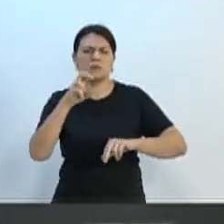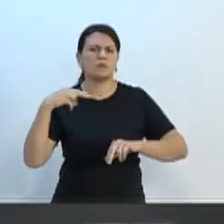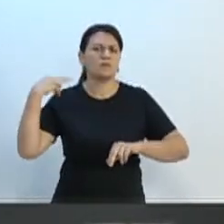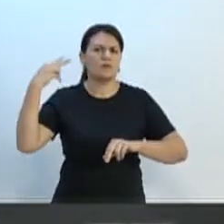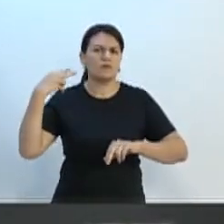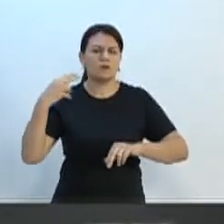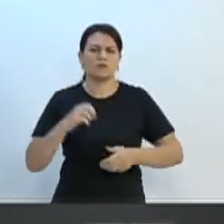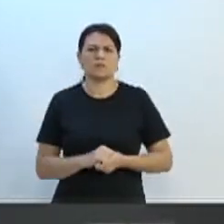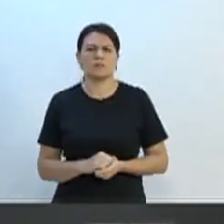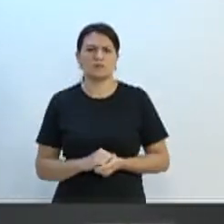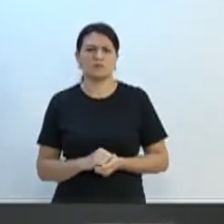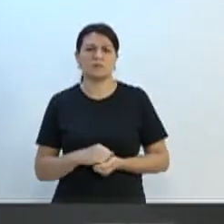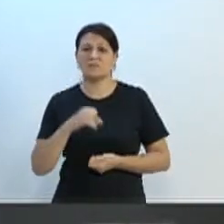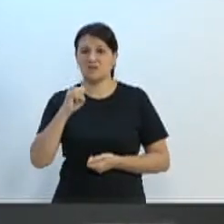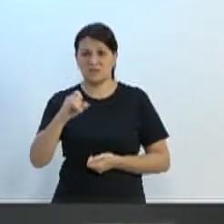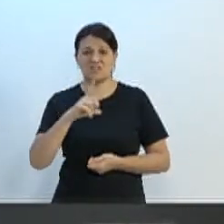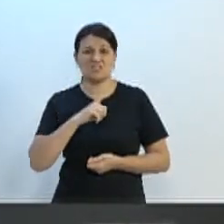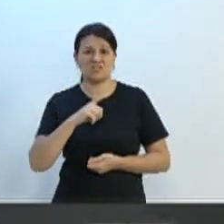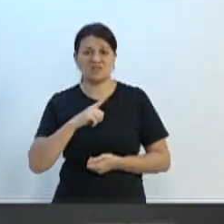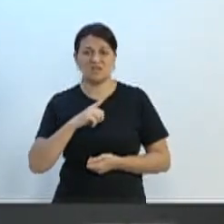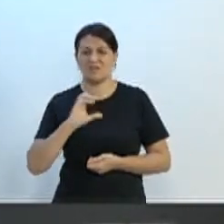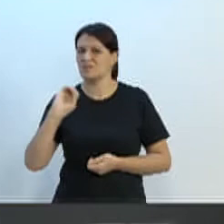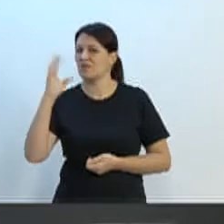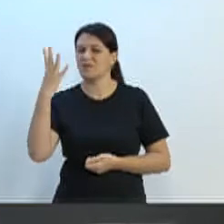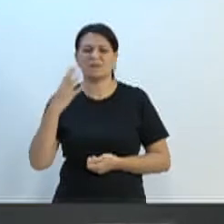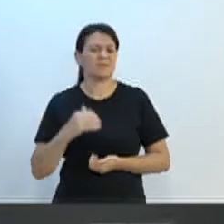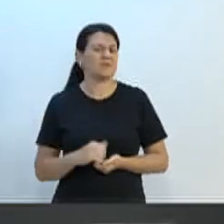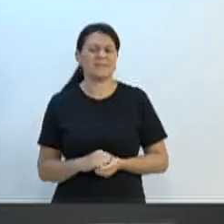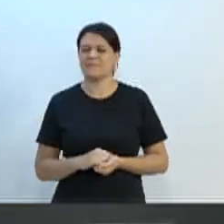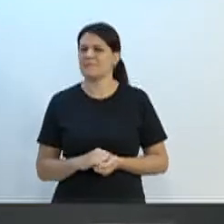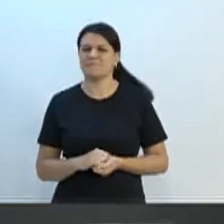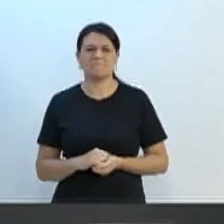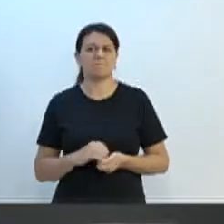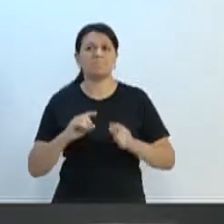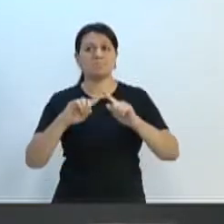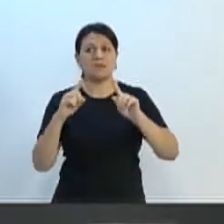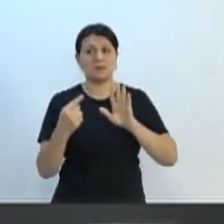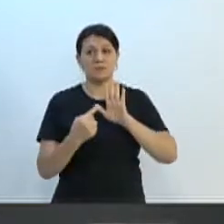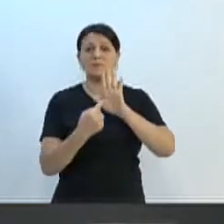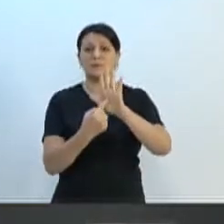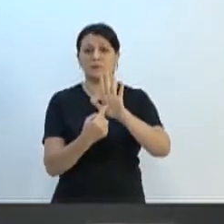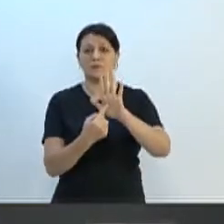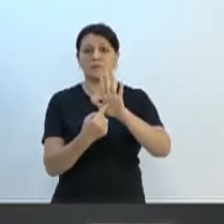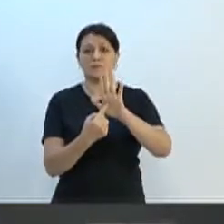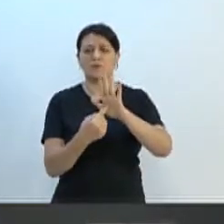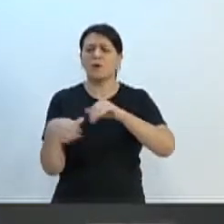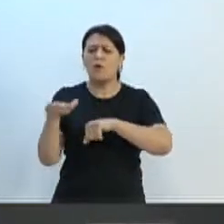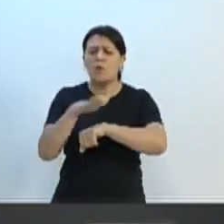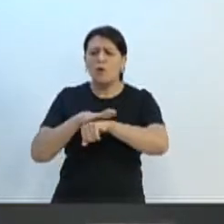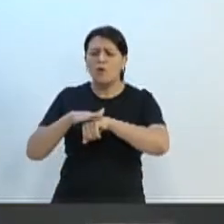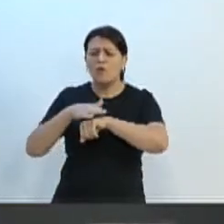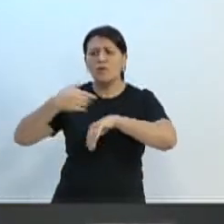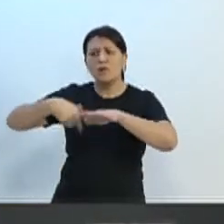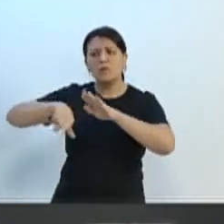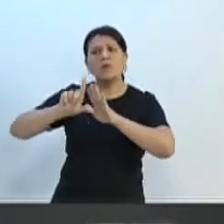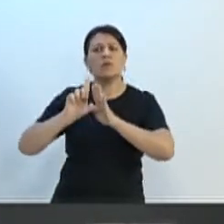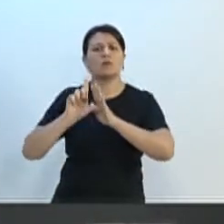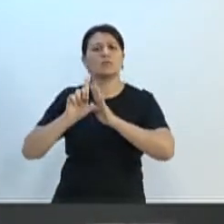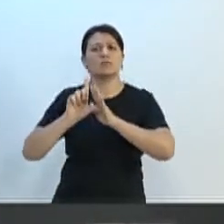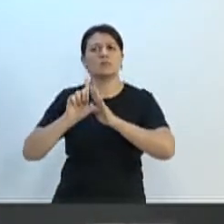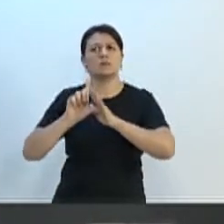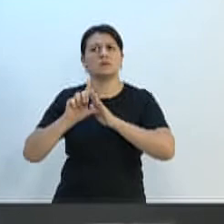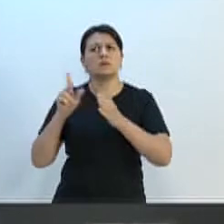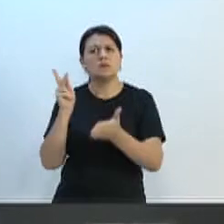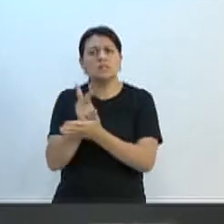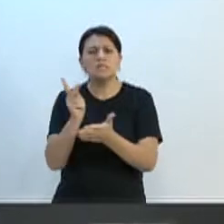respeito, esse tipo de coisa não tinha acontecido. Mas mostramos para ele o seguinte: converse antes, traga. Sempre questionei